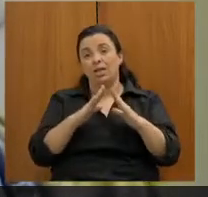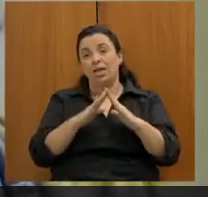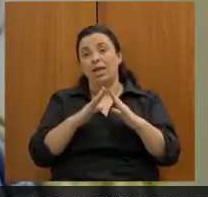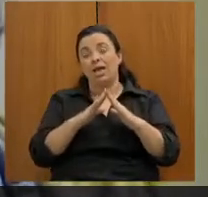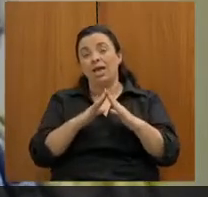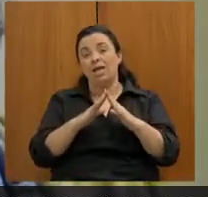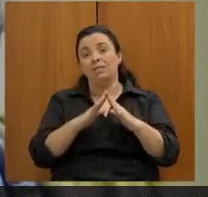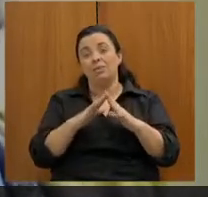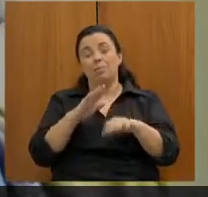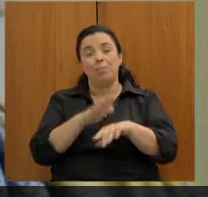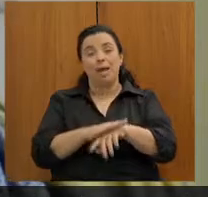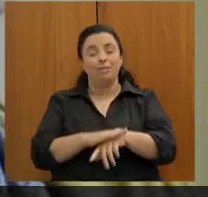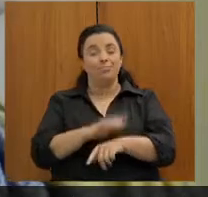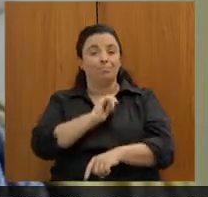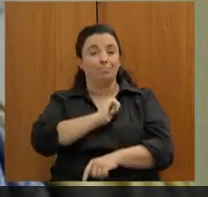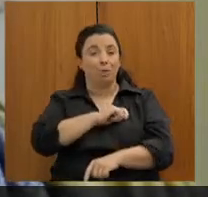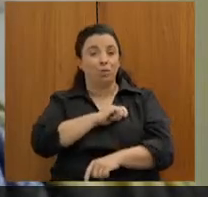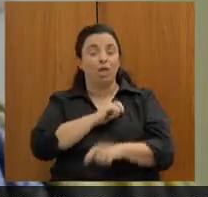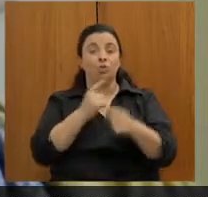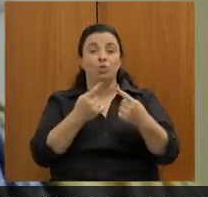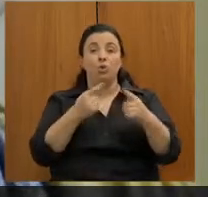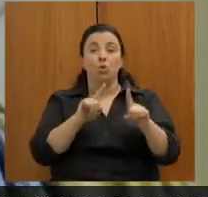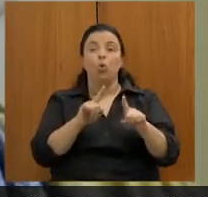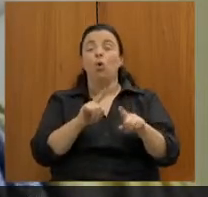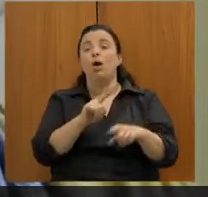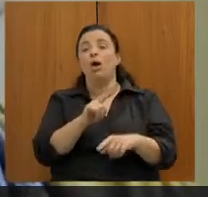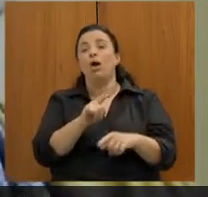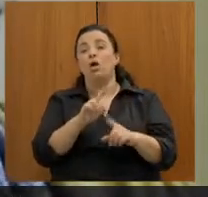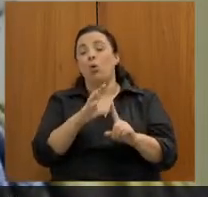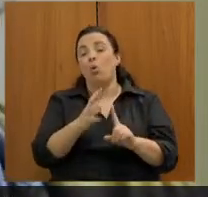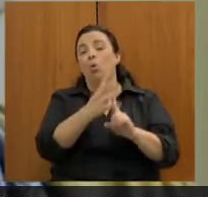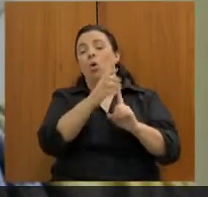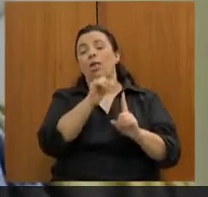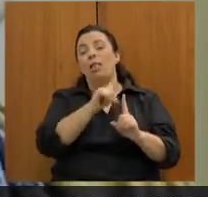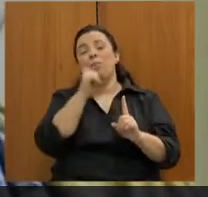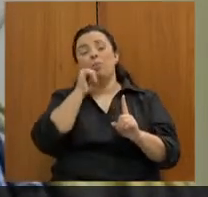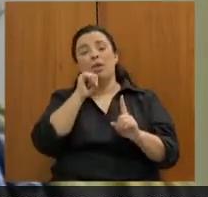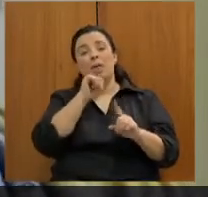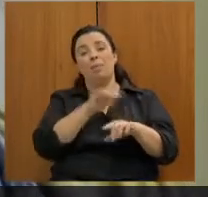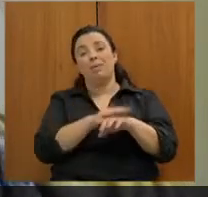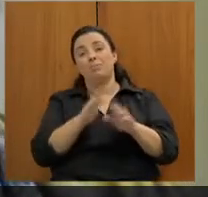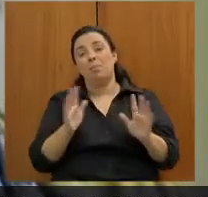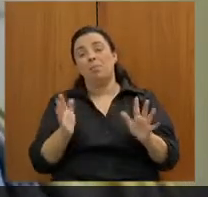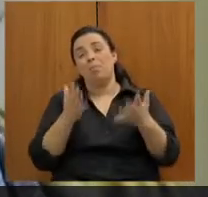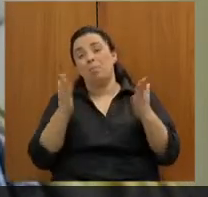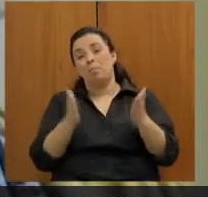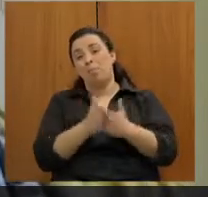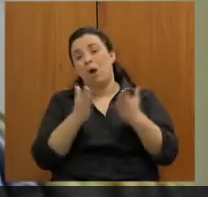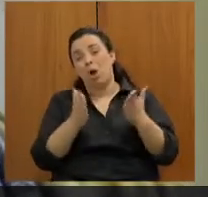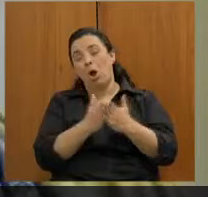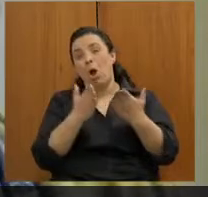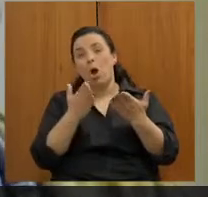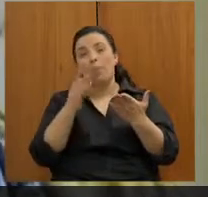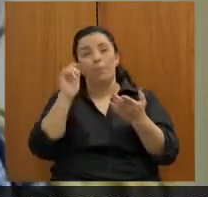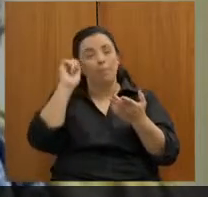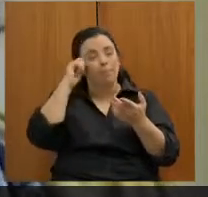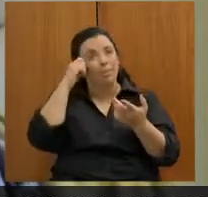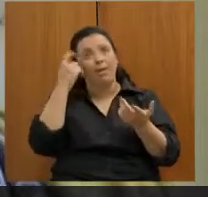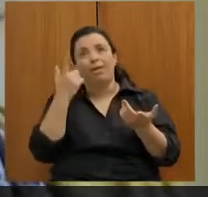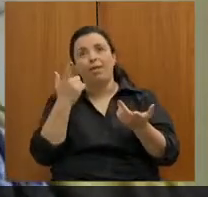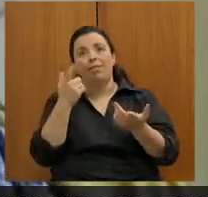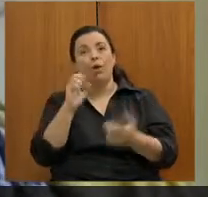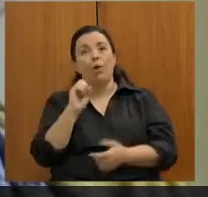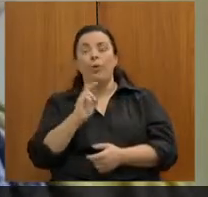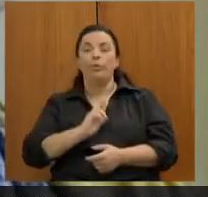incisiva e mais Cruel com aquelas mulheres que estão de uma fase mas pobre então negras que estão trans